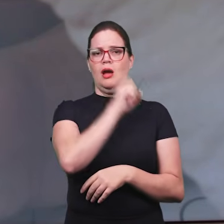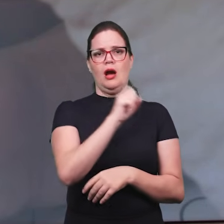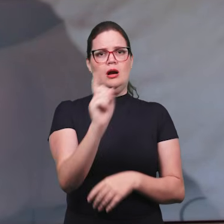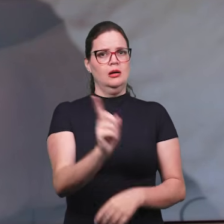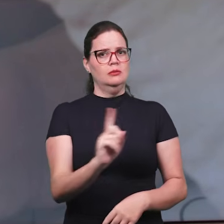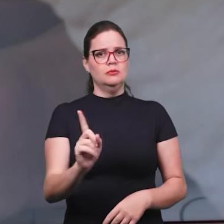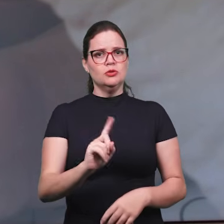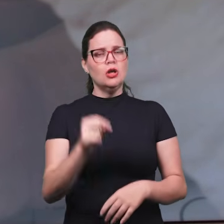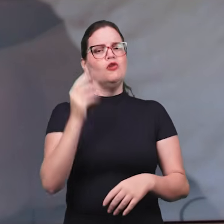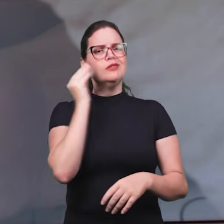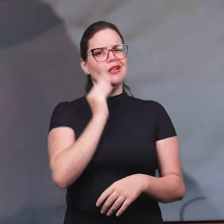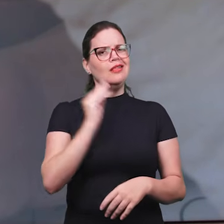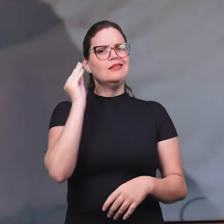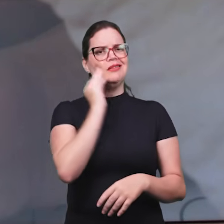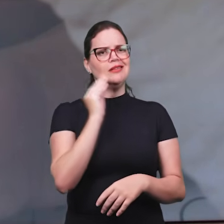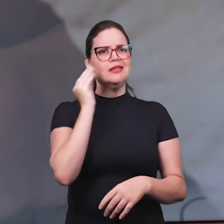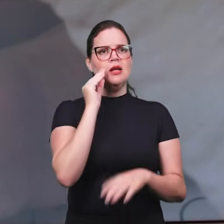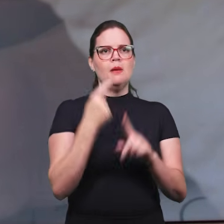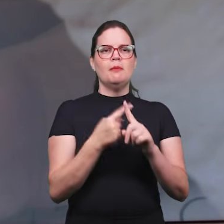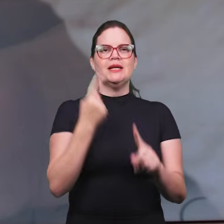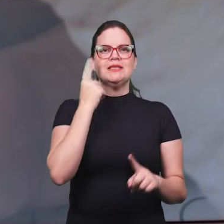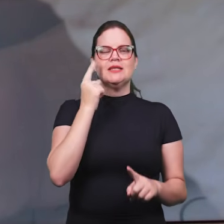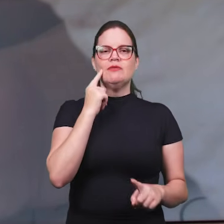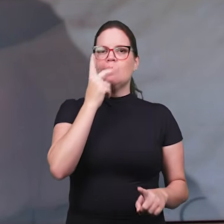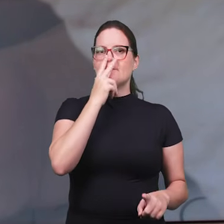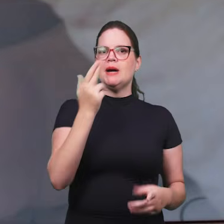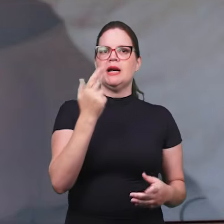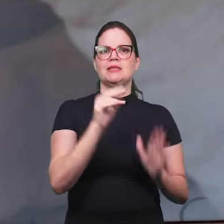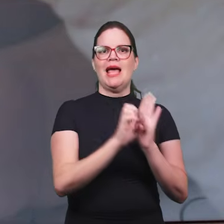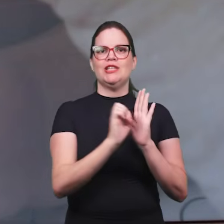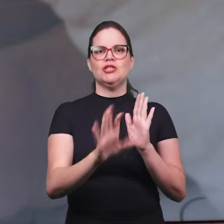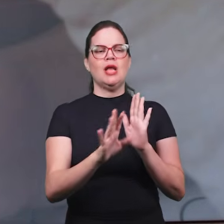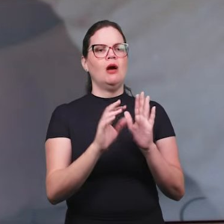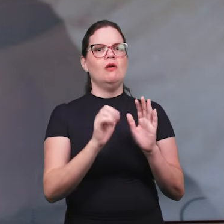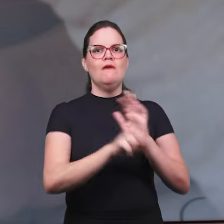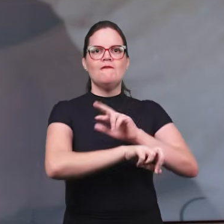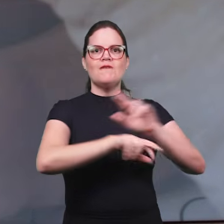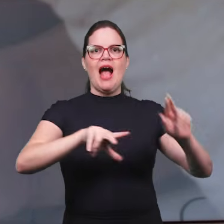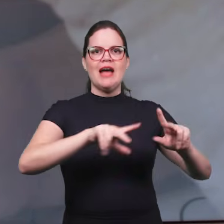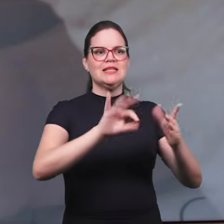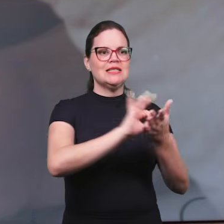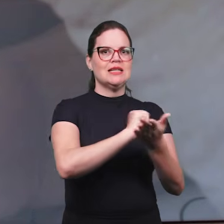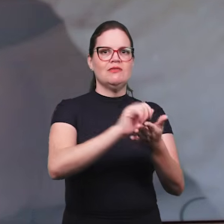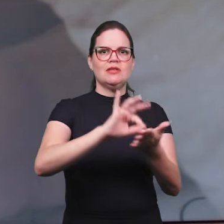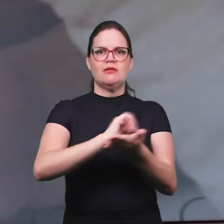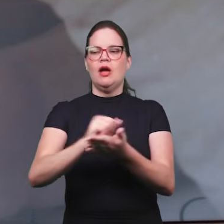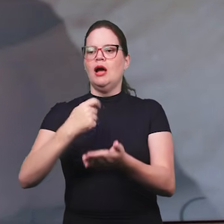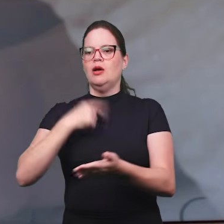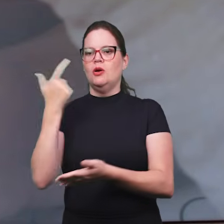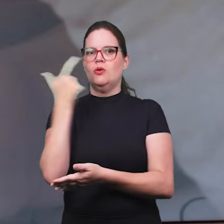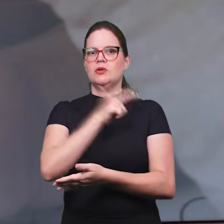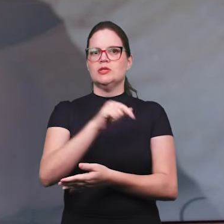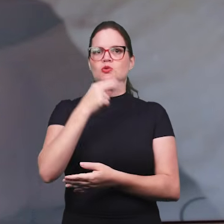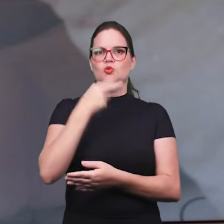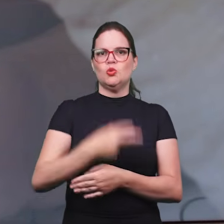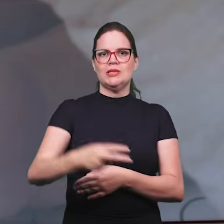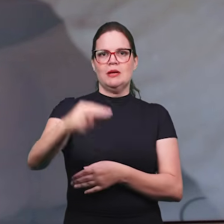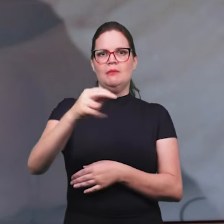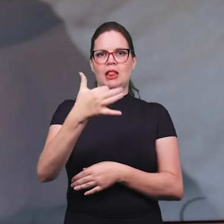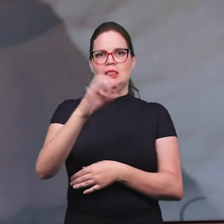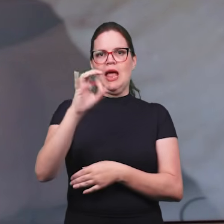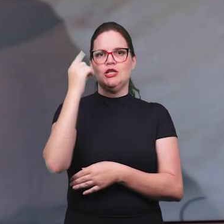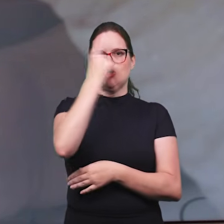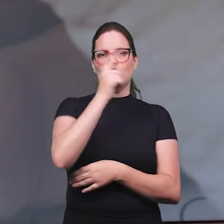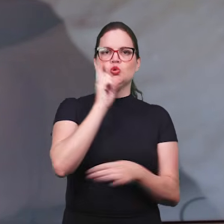prazo. Então não adianta você querer ficar correndo atrás de edital aberto. Eu consigo estudar 2